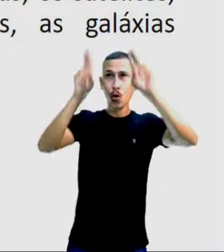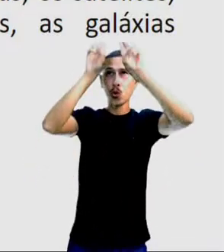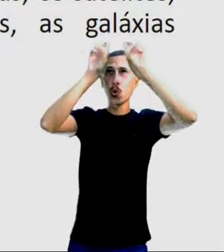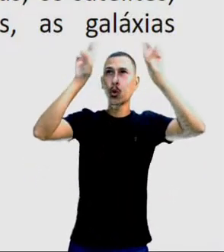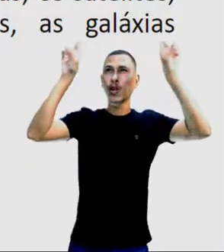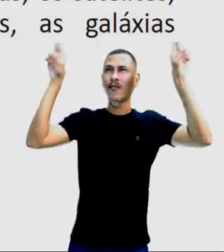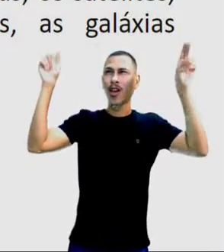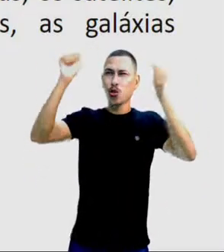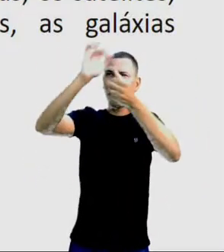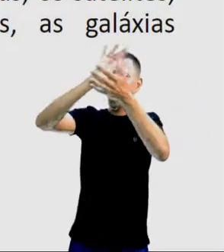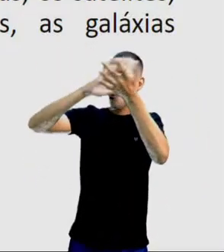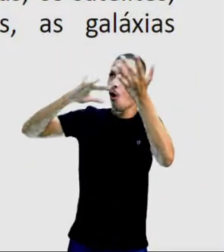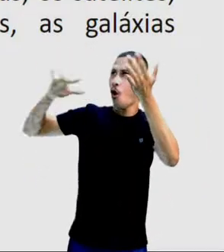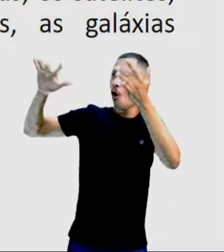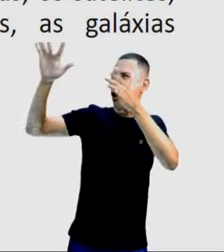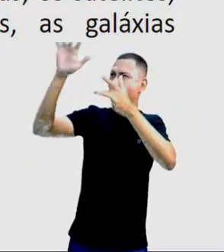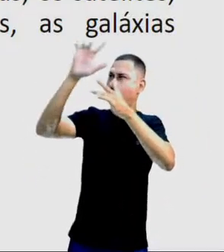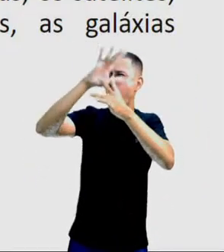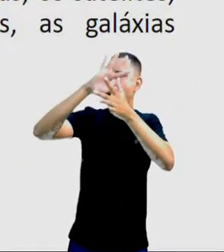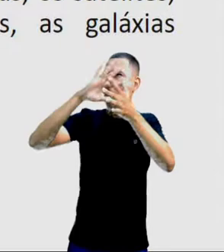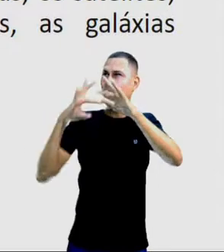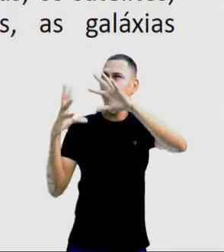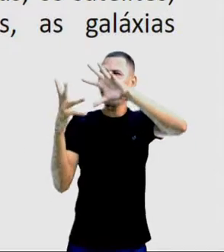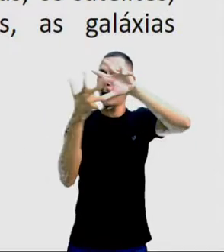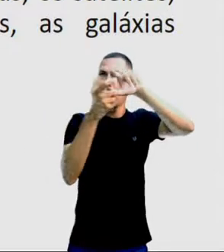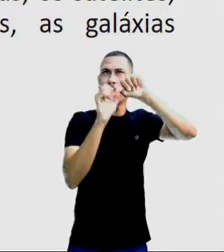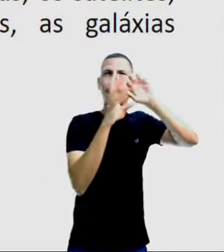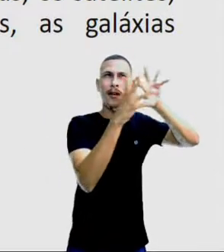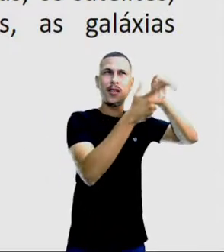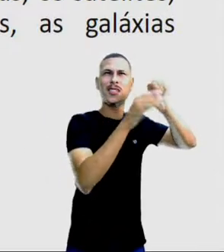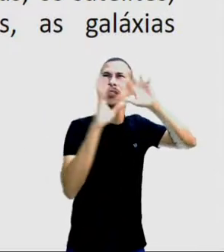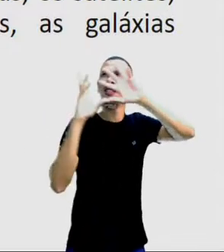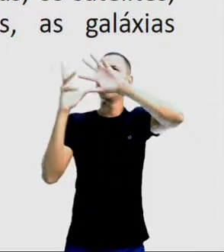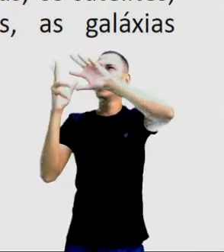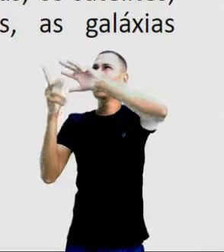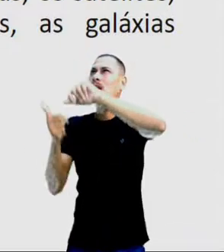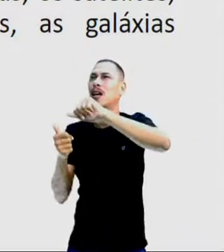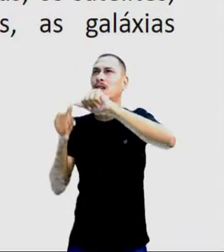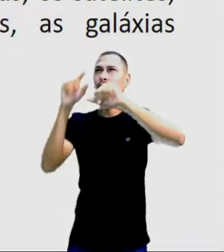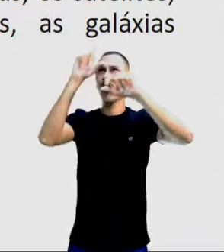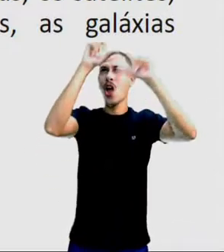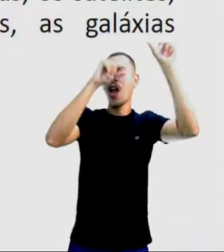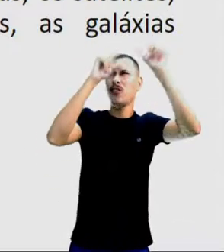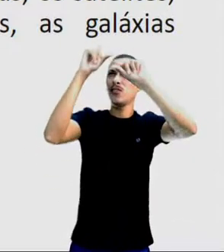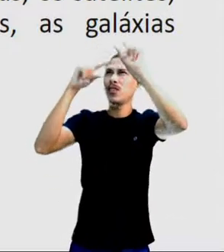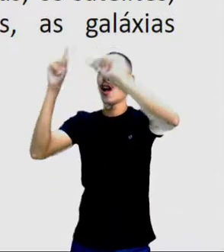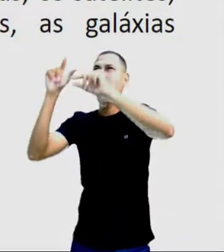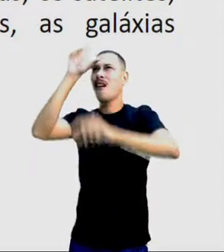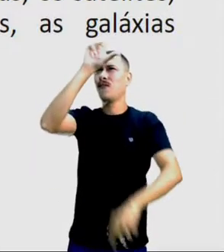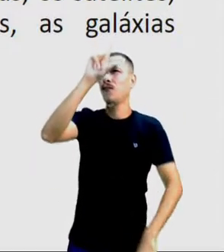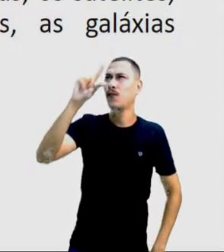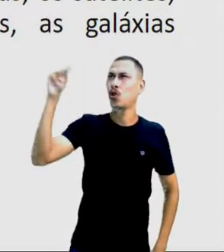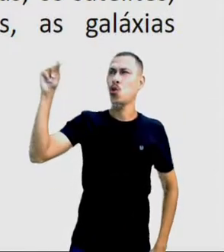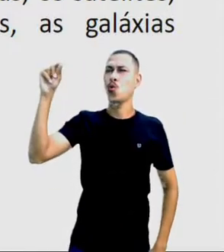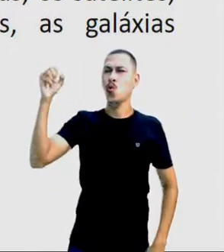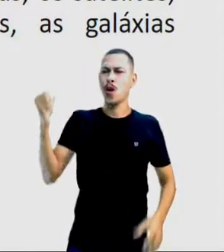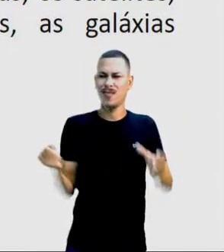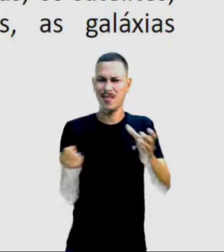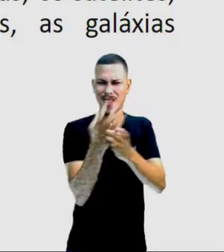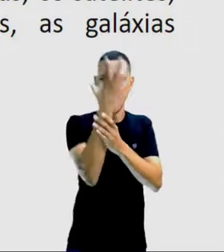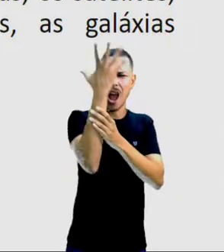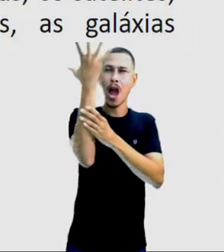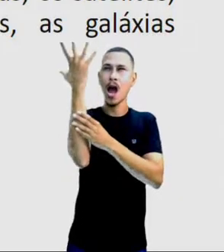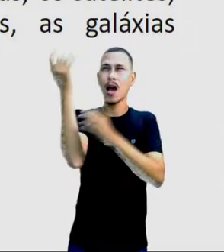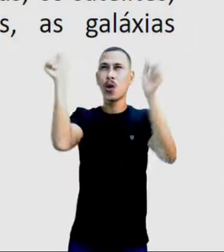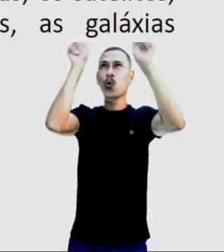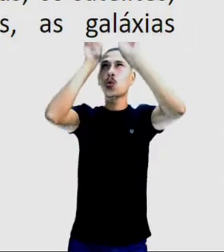juntos com os planetas, os satélites, as estrelas cadentes, as galáxias, formam o